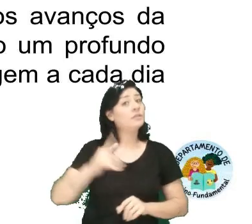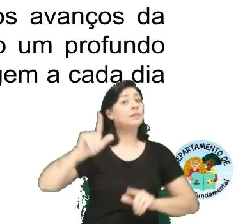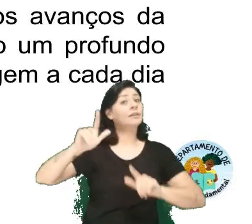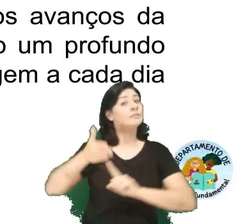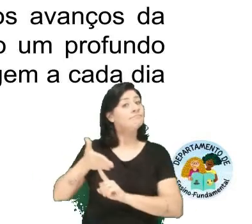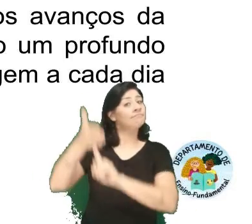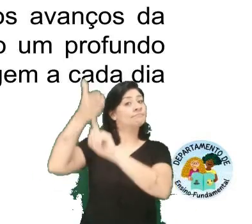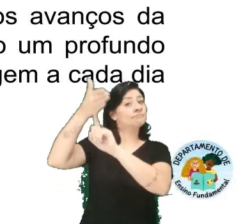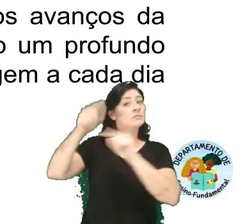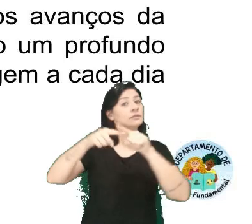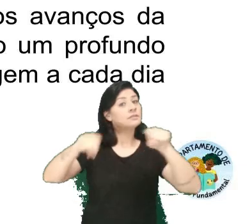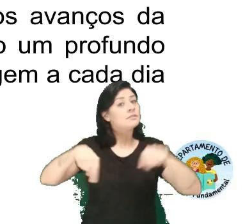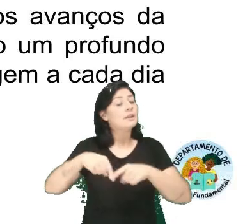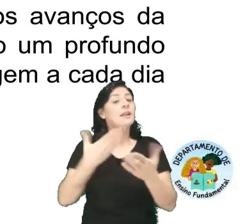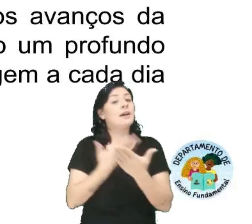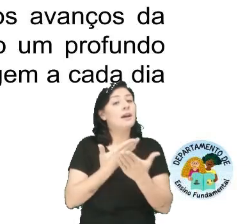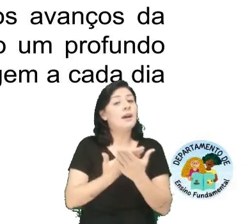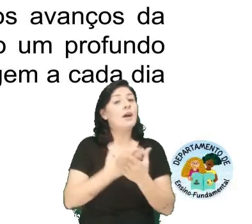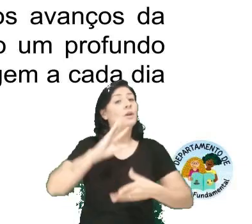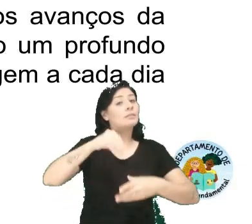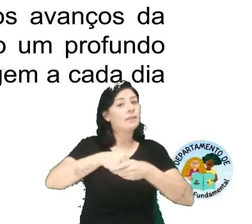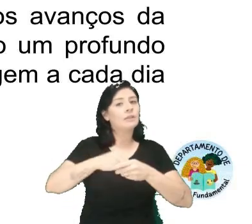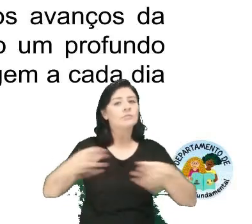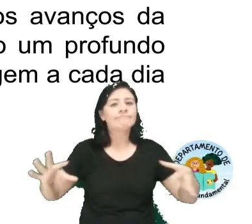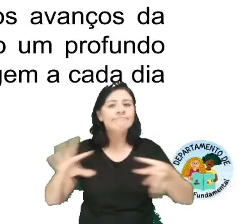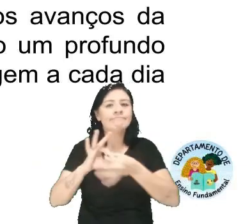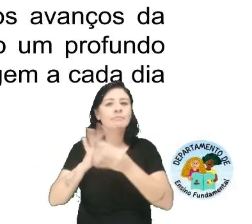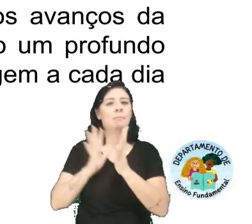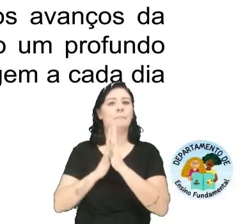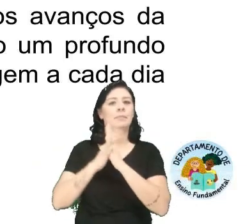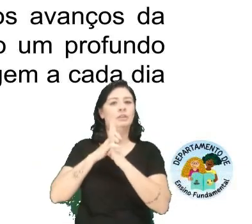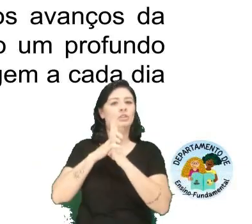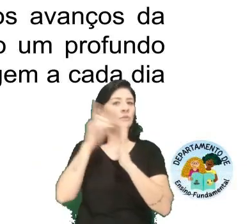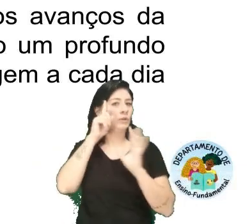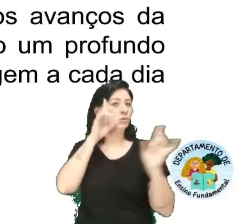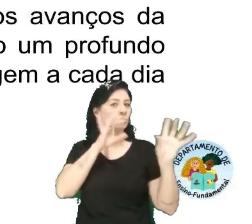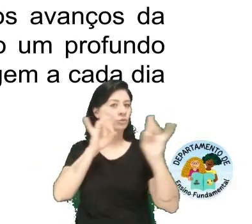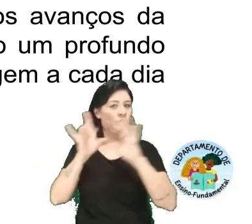de aula, vinculados com o nosso planejamento diário, tá?